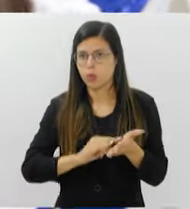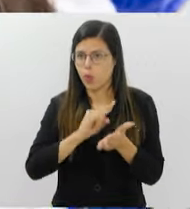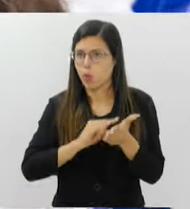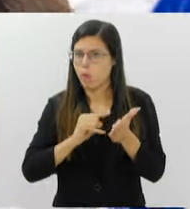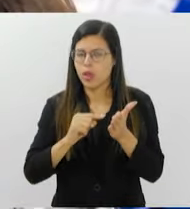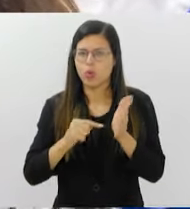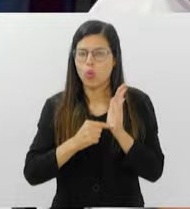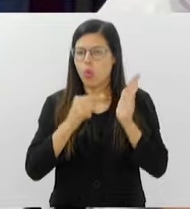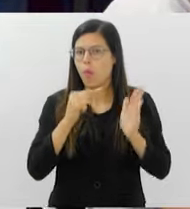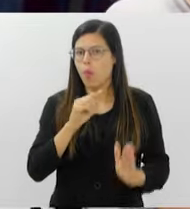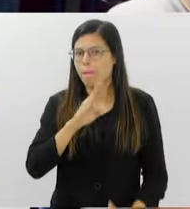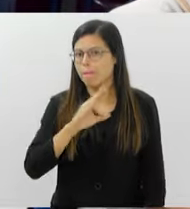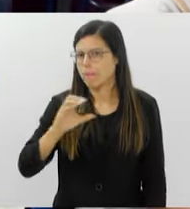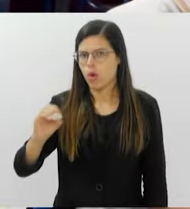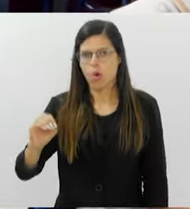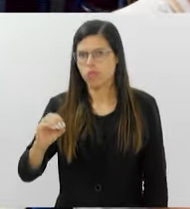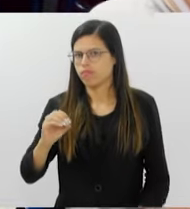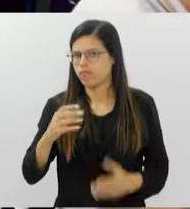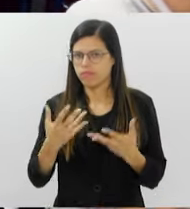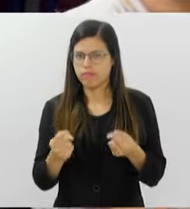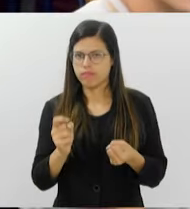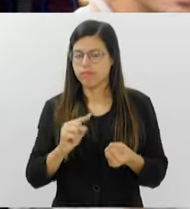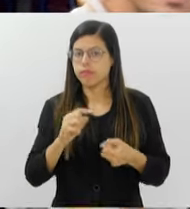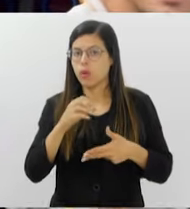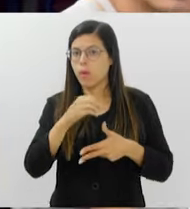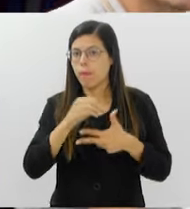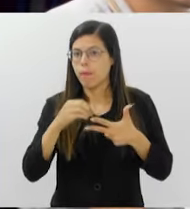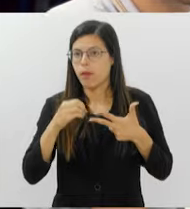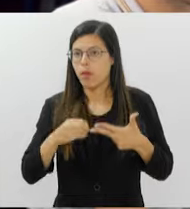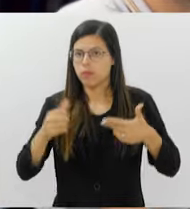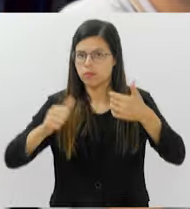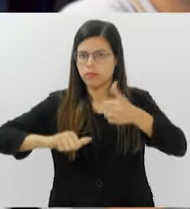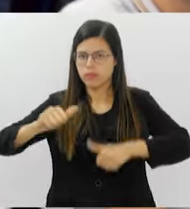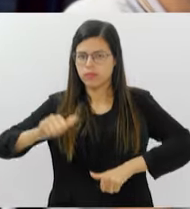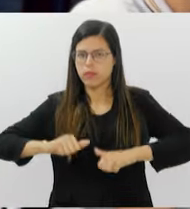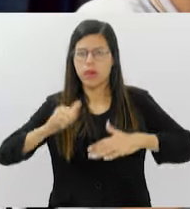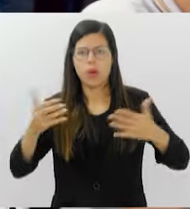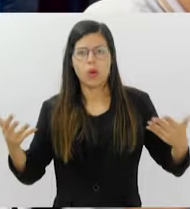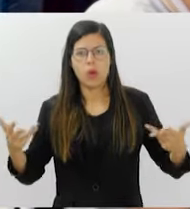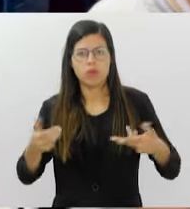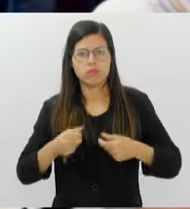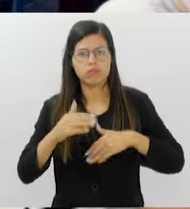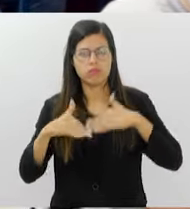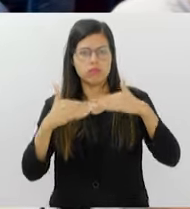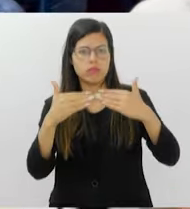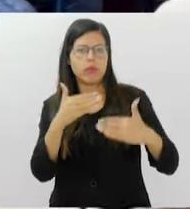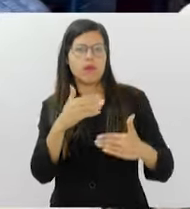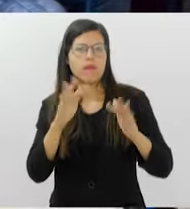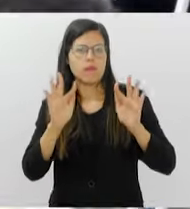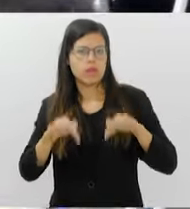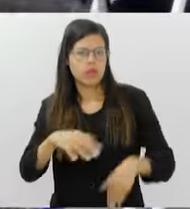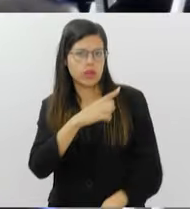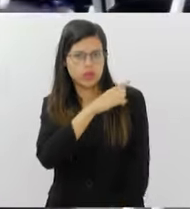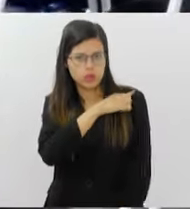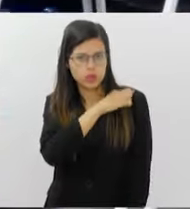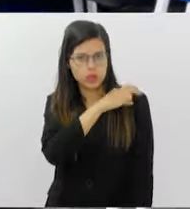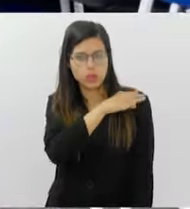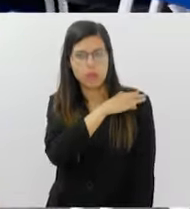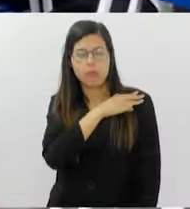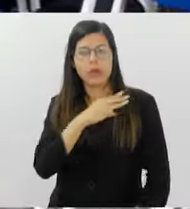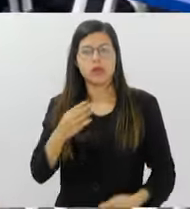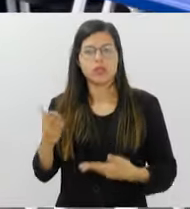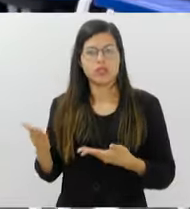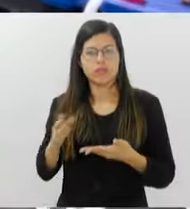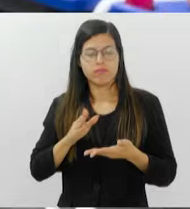mais aceito. O Exame Nacional do Ensino Médio avalia o desempenho escolar dos estudantes ao término da educação básica. Acesse a página